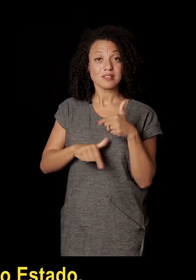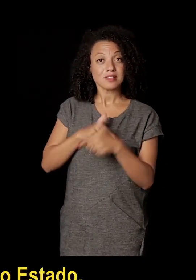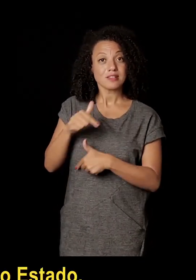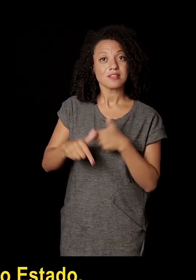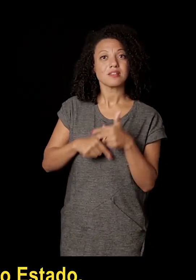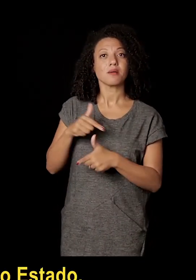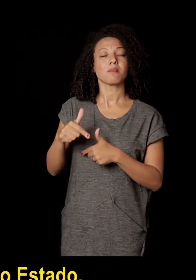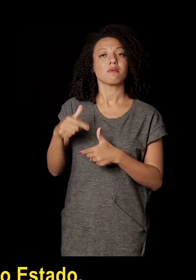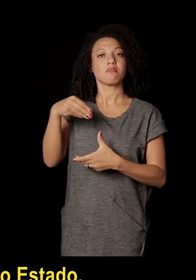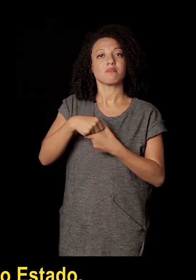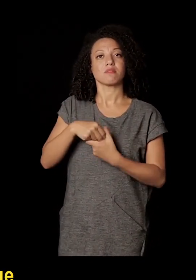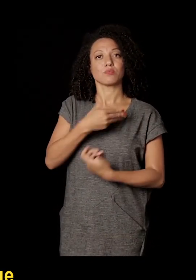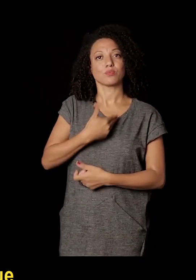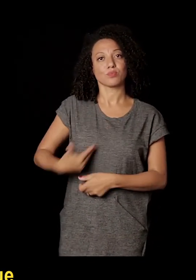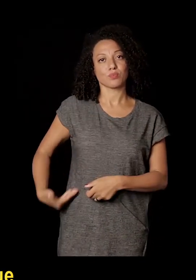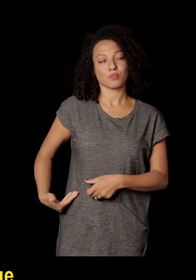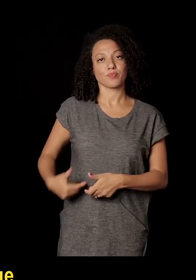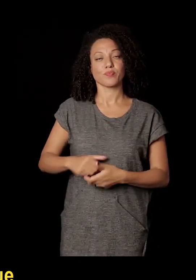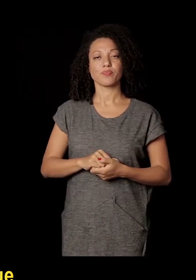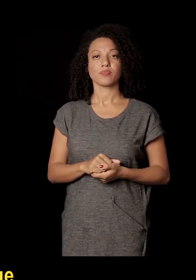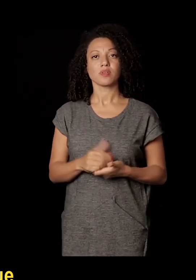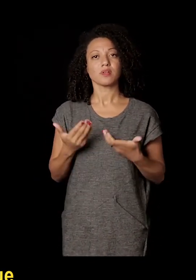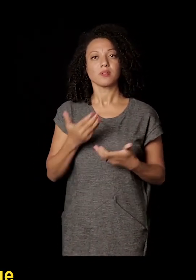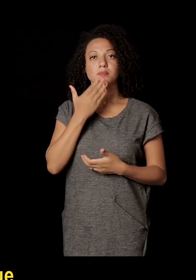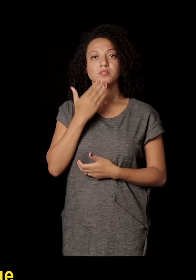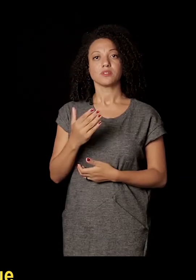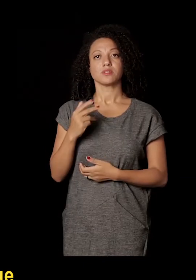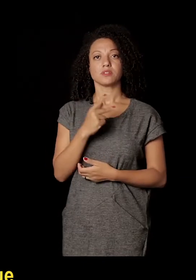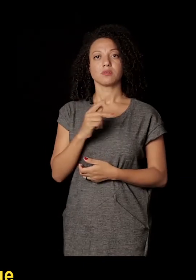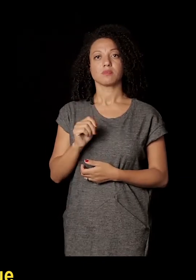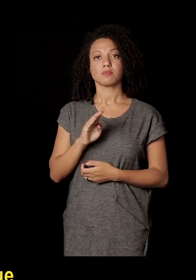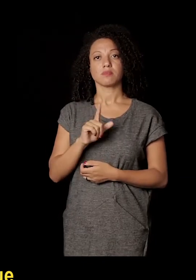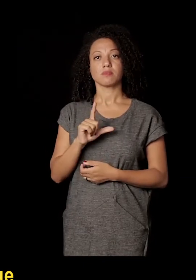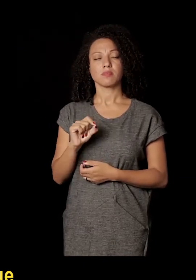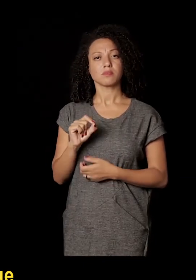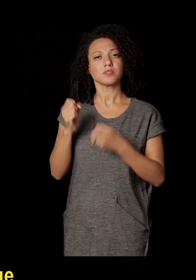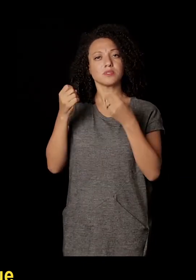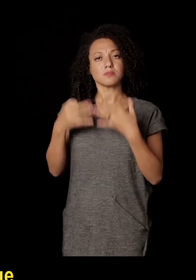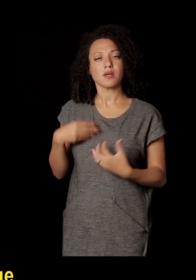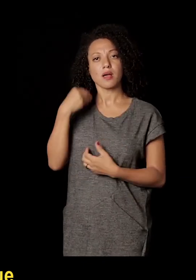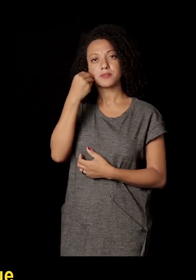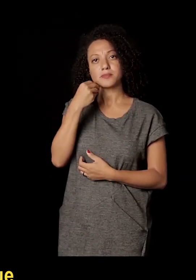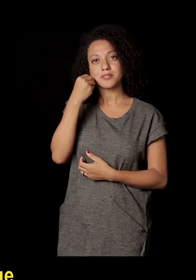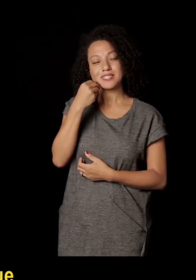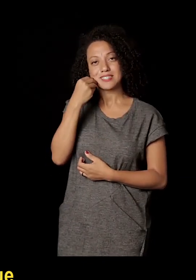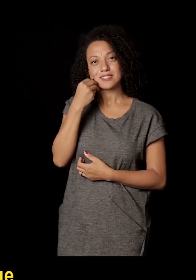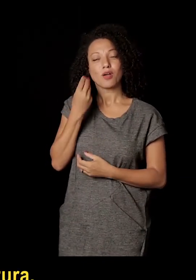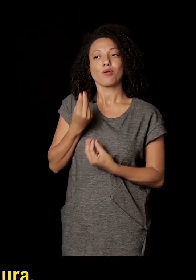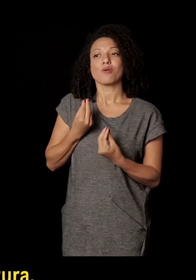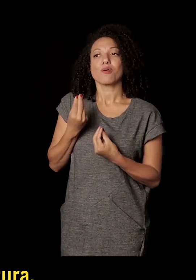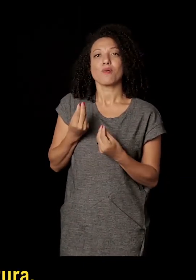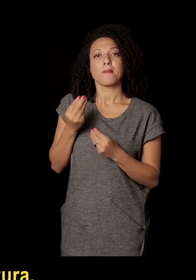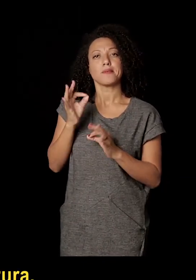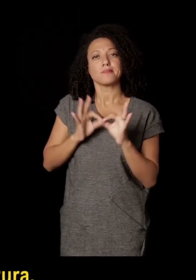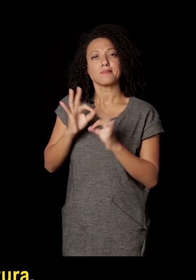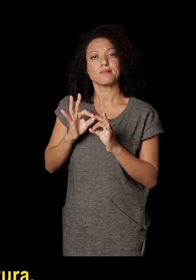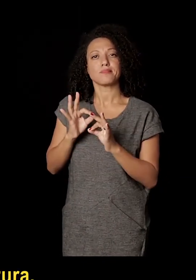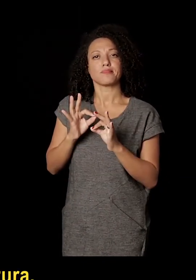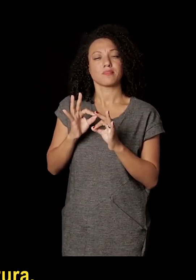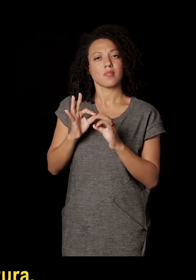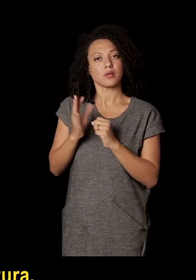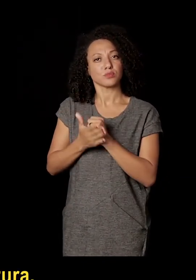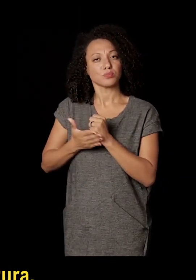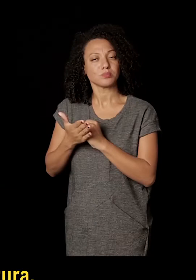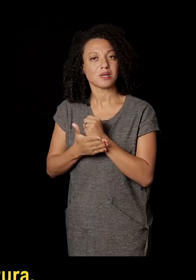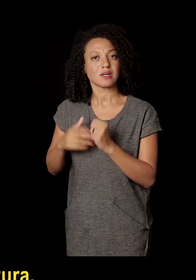trabalhando dentro do Estado. Então, eu queria pedir ao Pablo que falasse dessa sua experiência, dessa montagem de estrutura